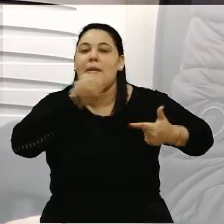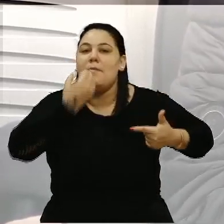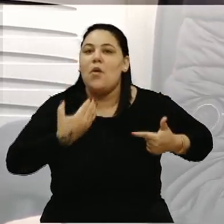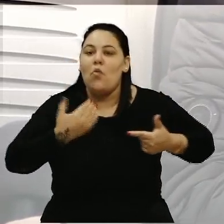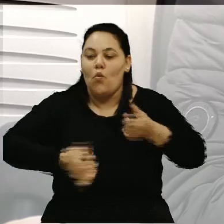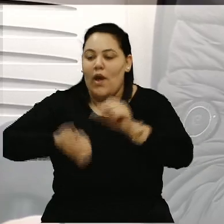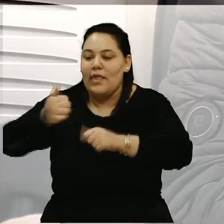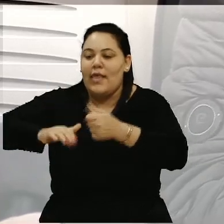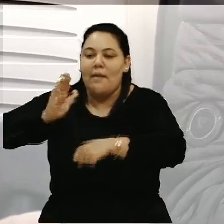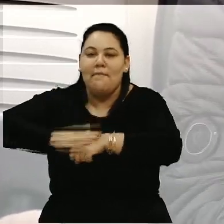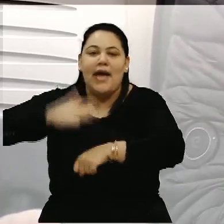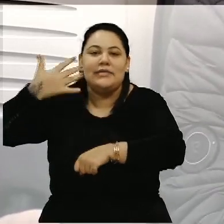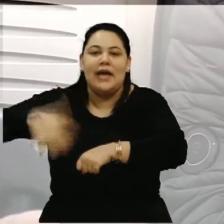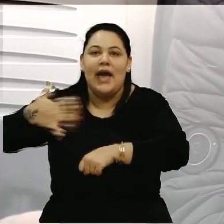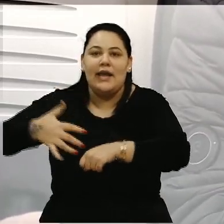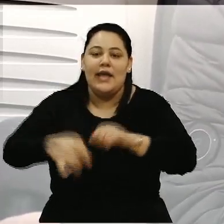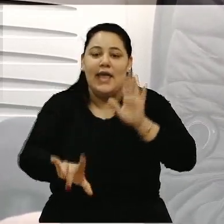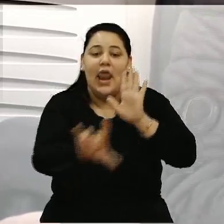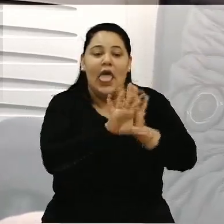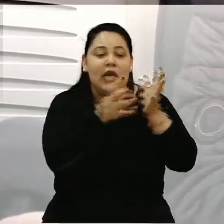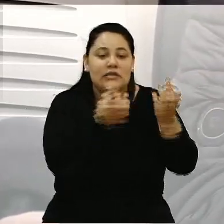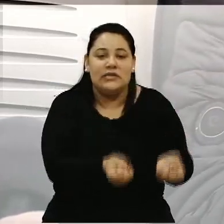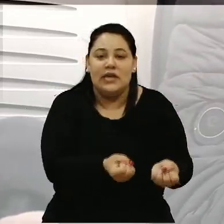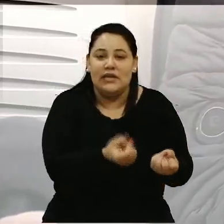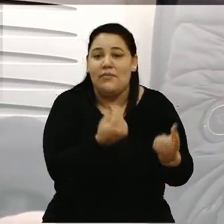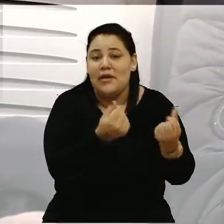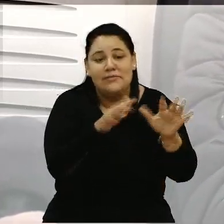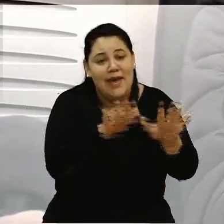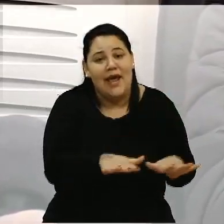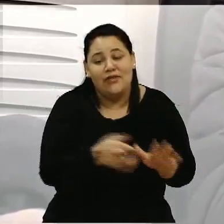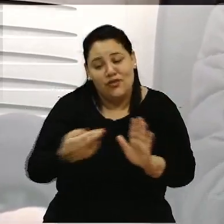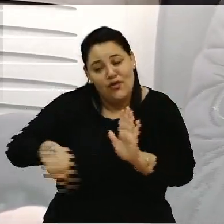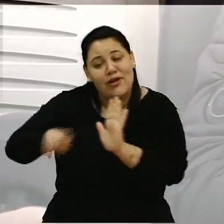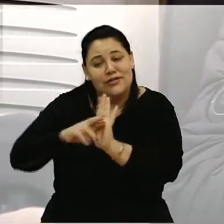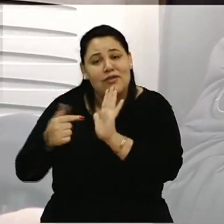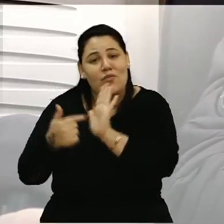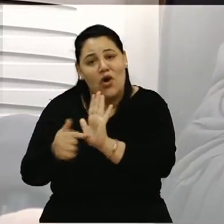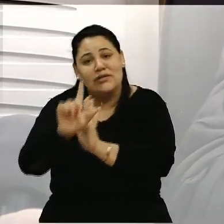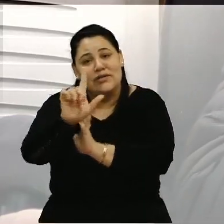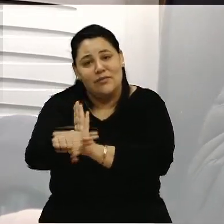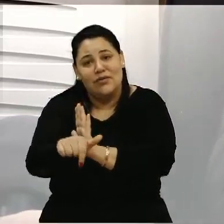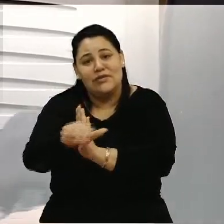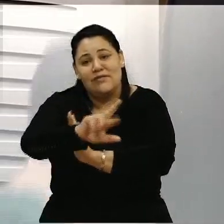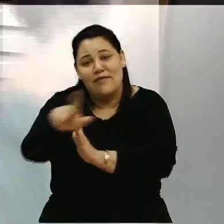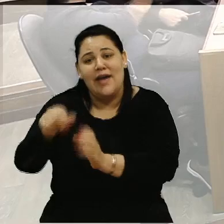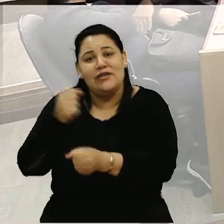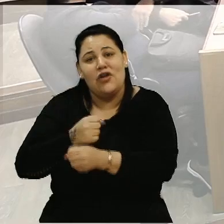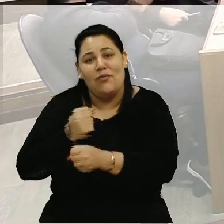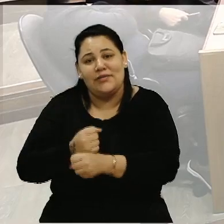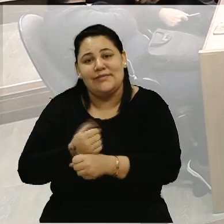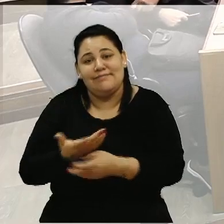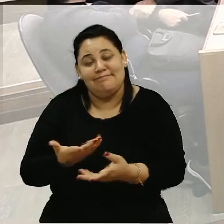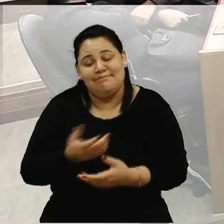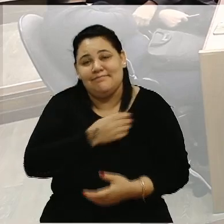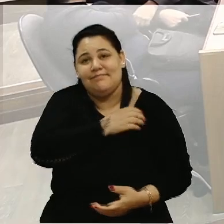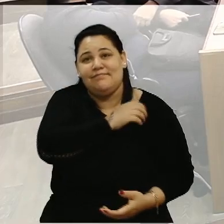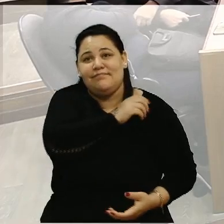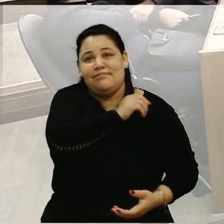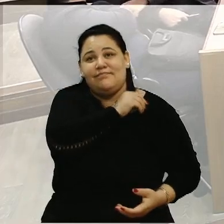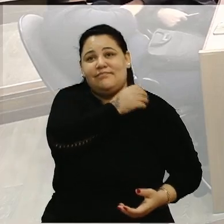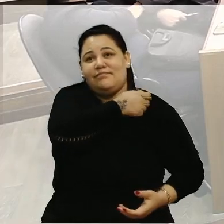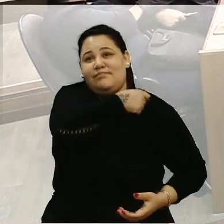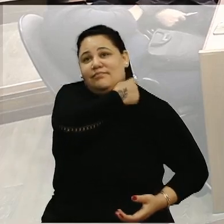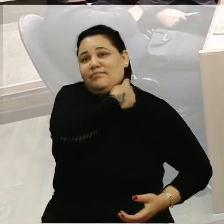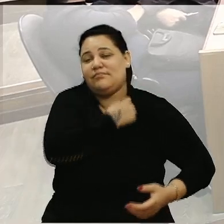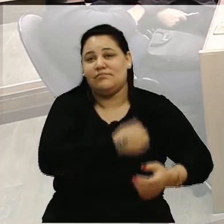caro. E a lei permite o mais barato e o resultado está ali em várias obras na nossa cidade. Então a gente precisa